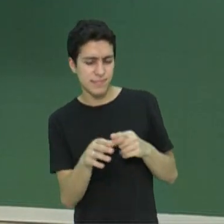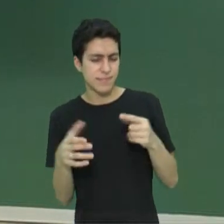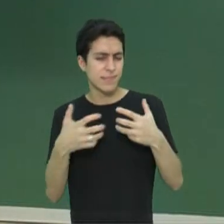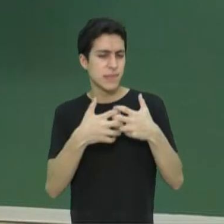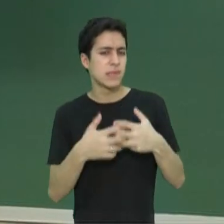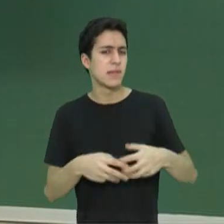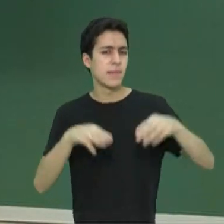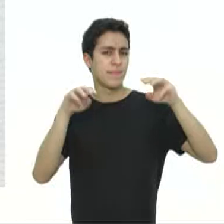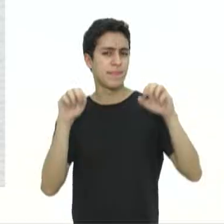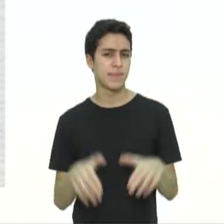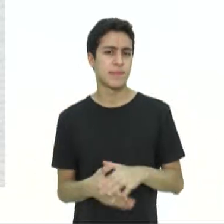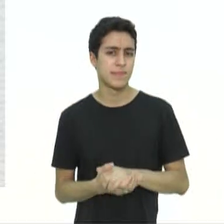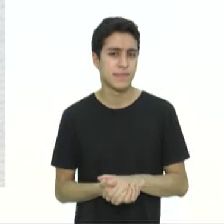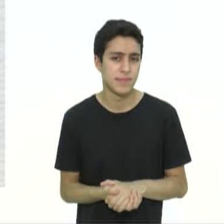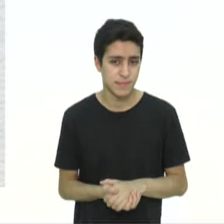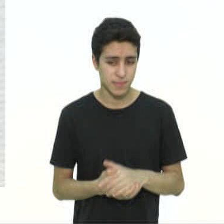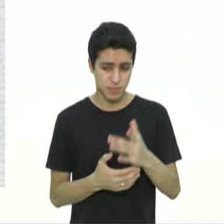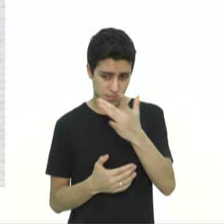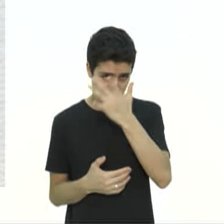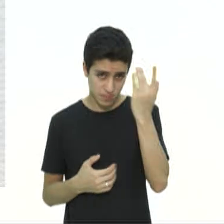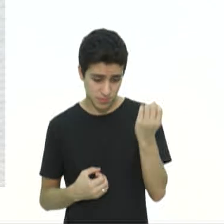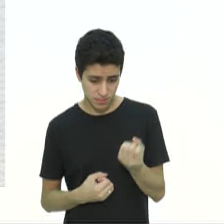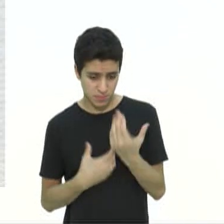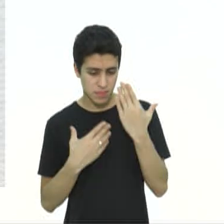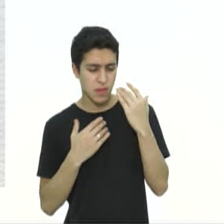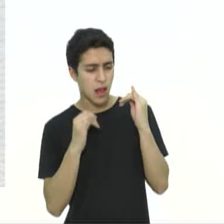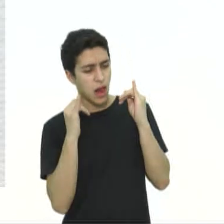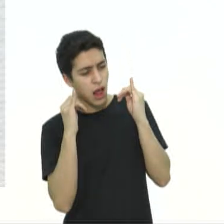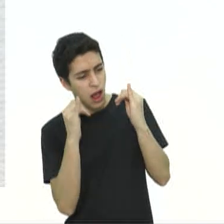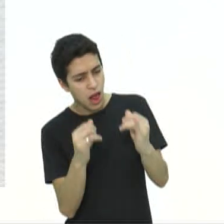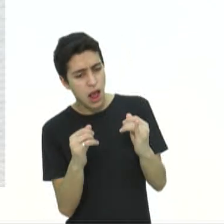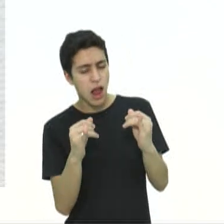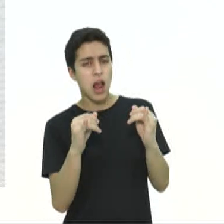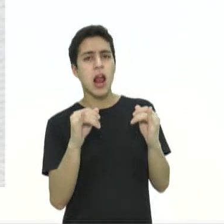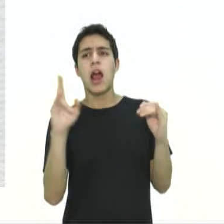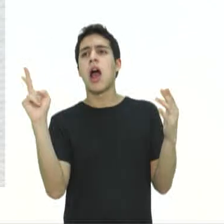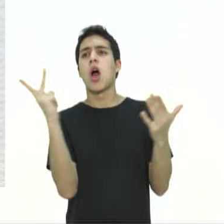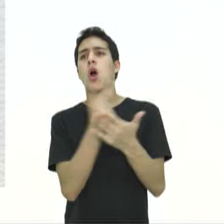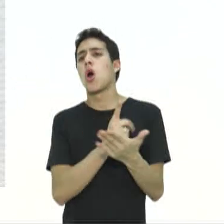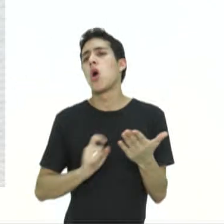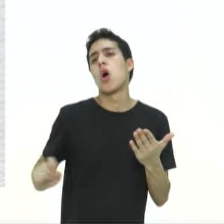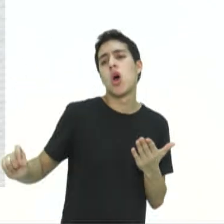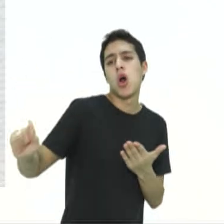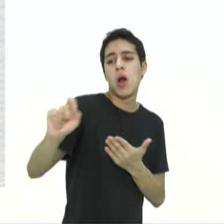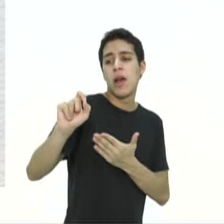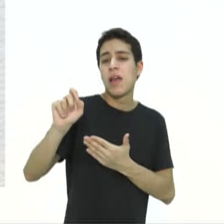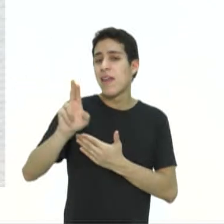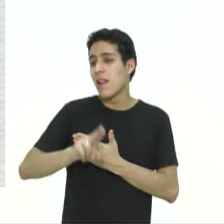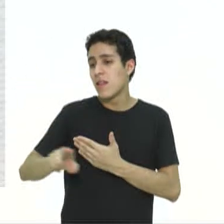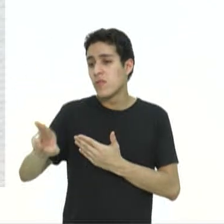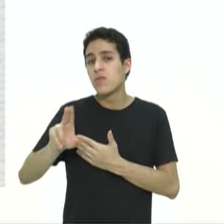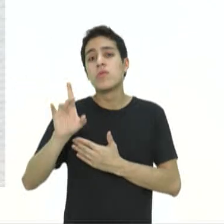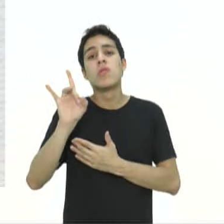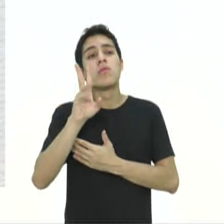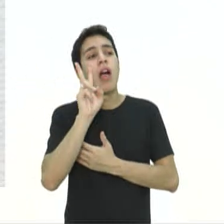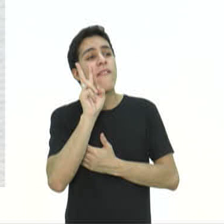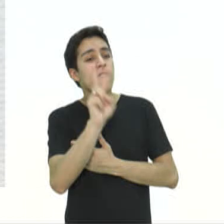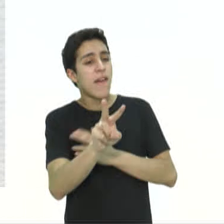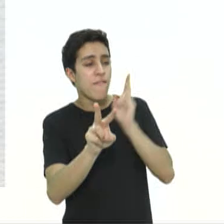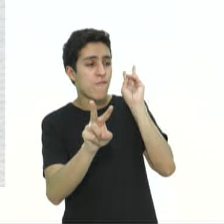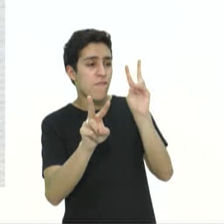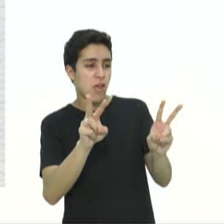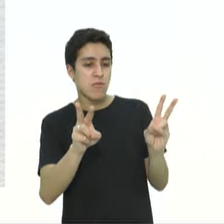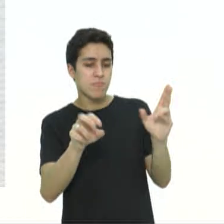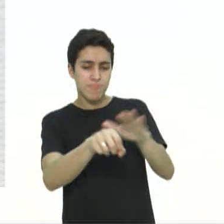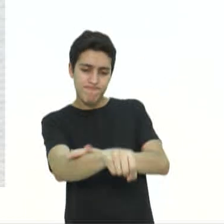bem. Os poetas, quando narram as grandes epopeias, o fazem sob o crivo do visível, dos